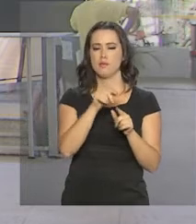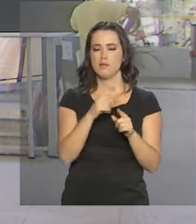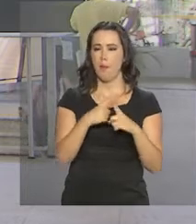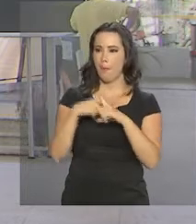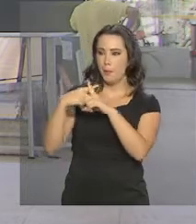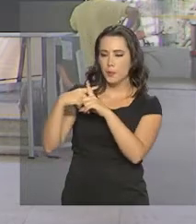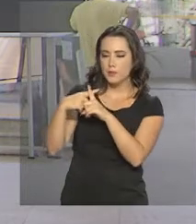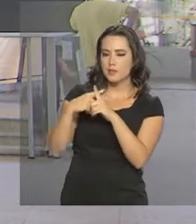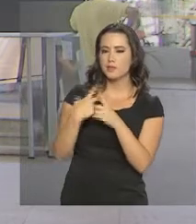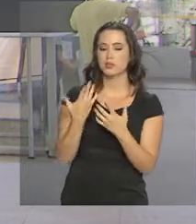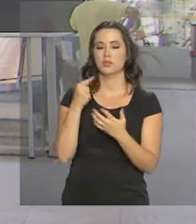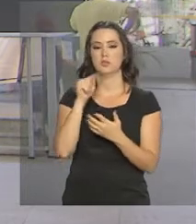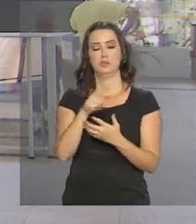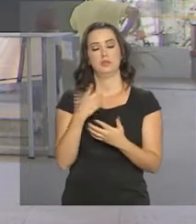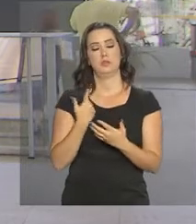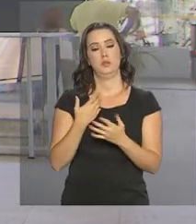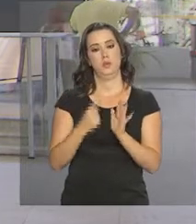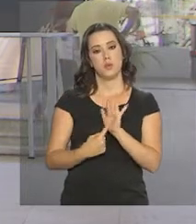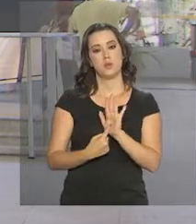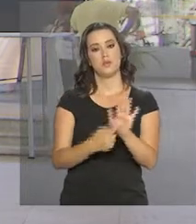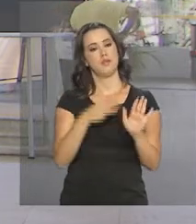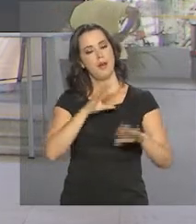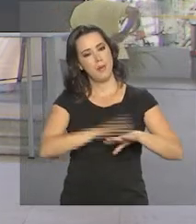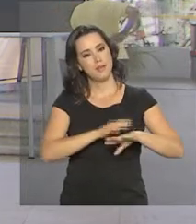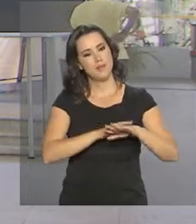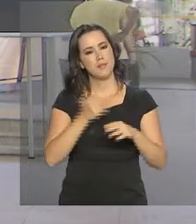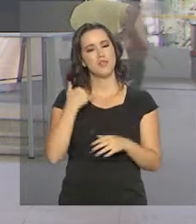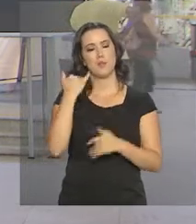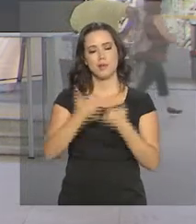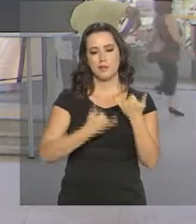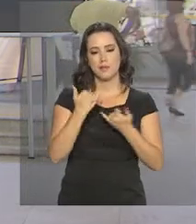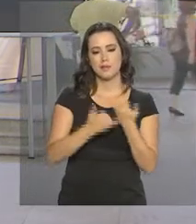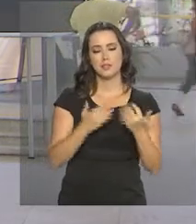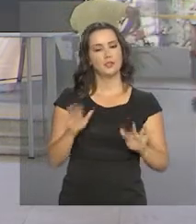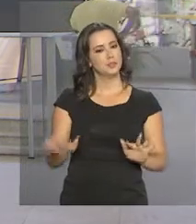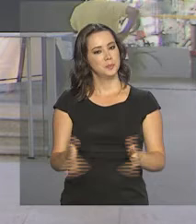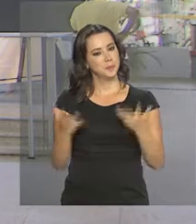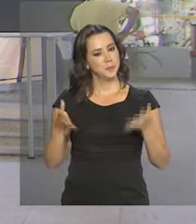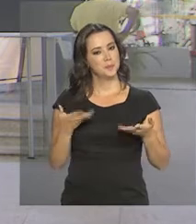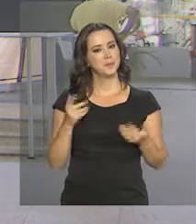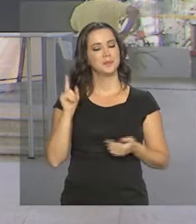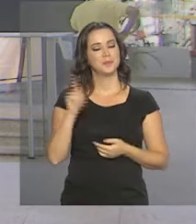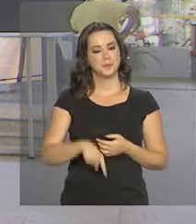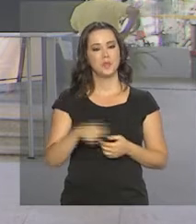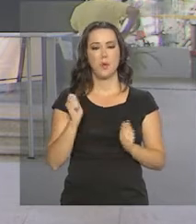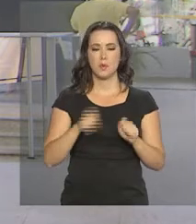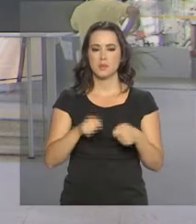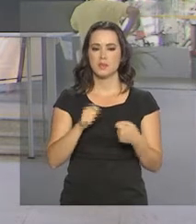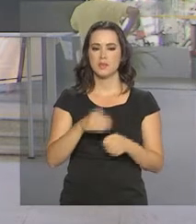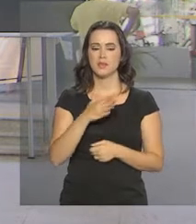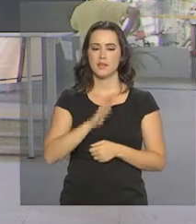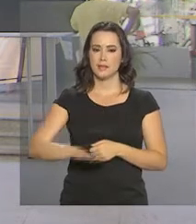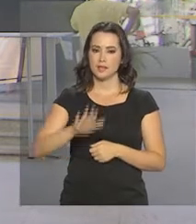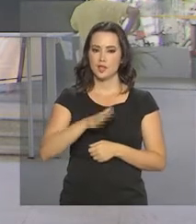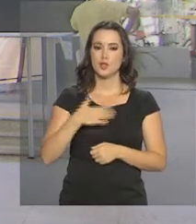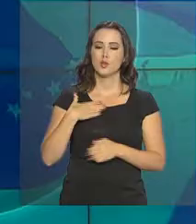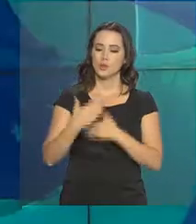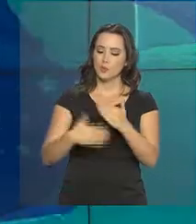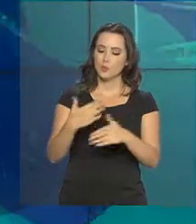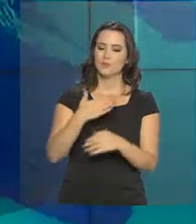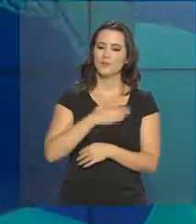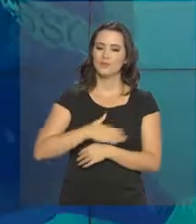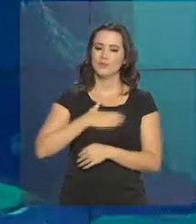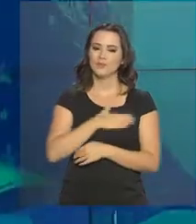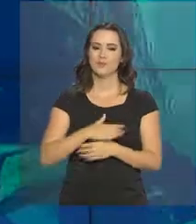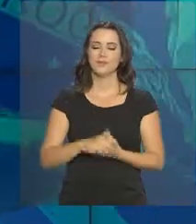fenômeno pra apresentar matemática de um jeito mais divertido mais instigantes que permita que crianças continuam gostando